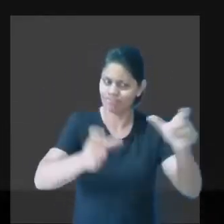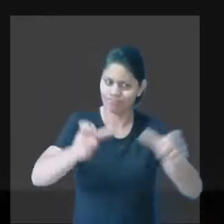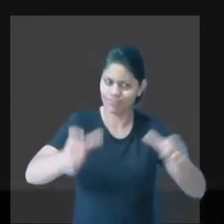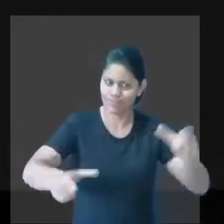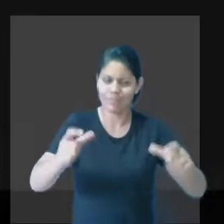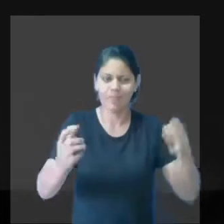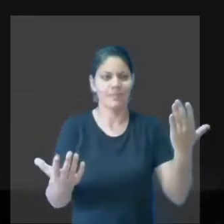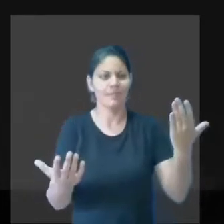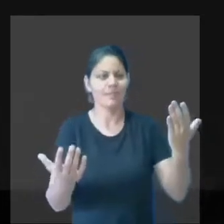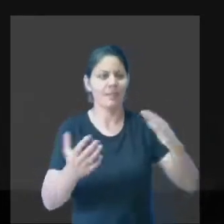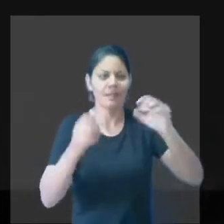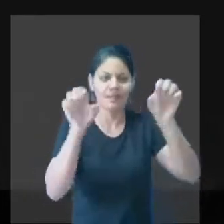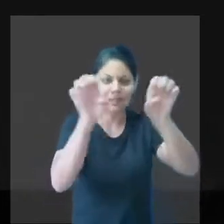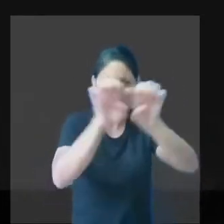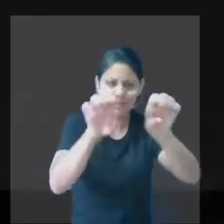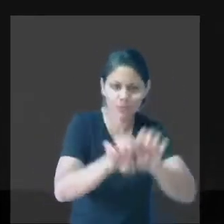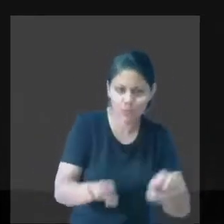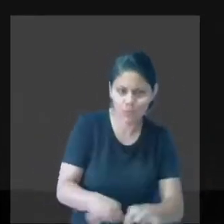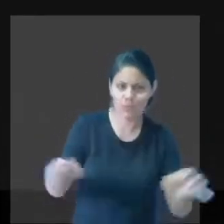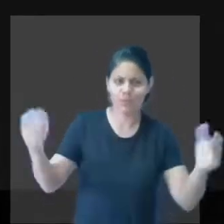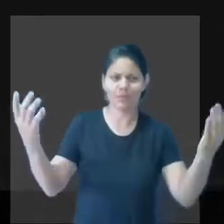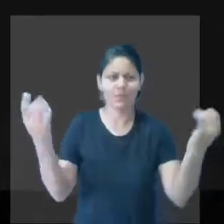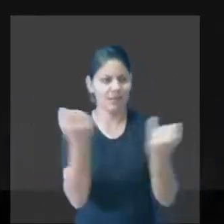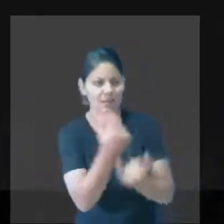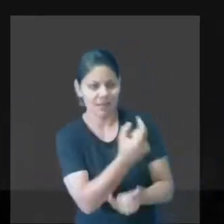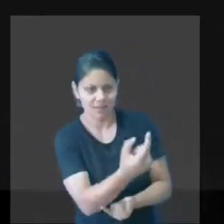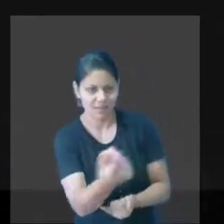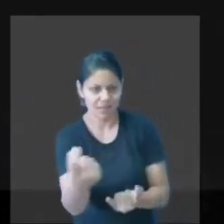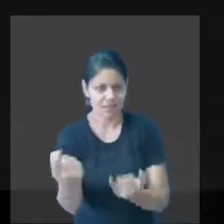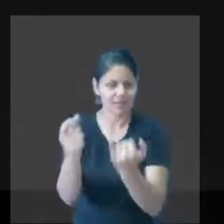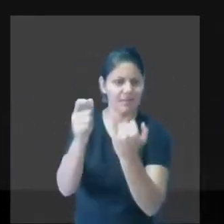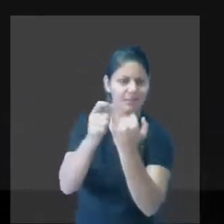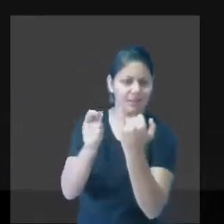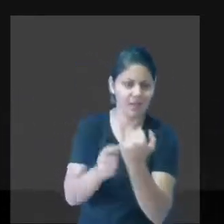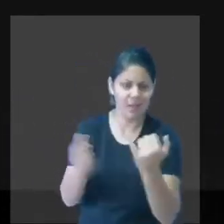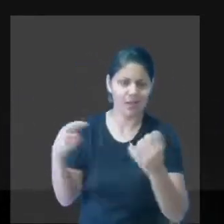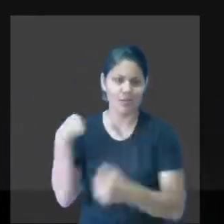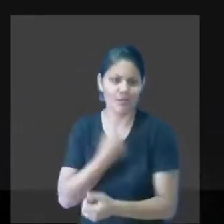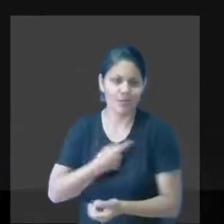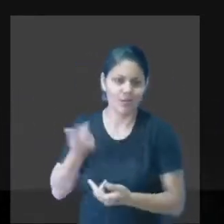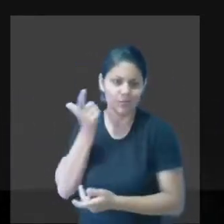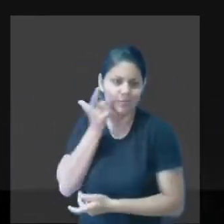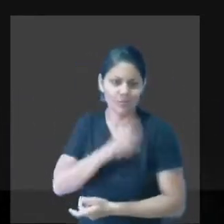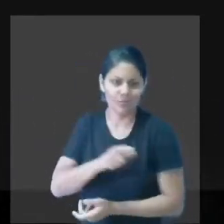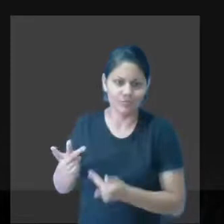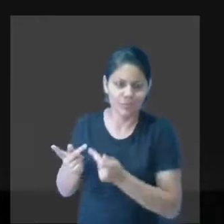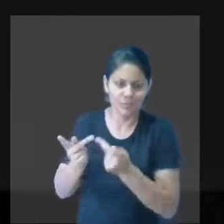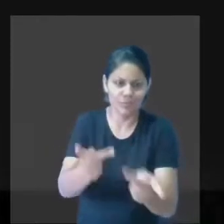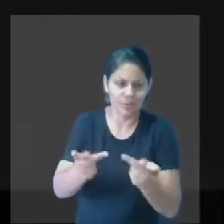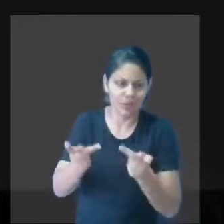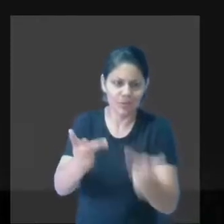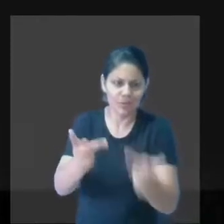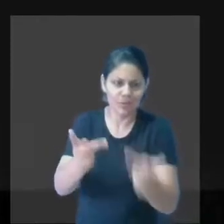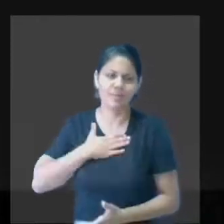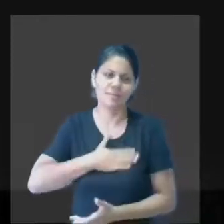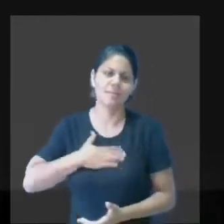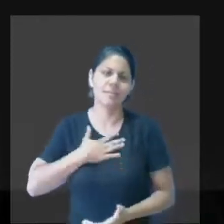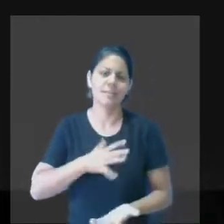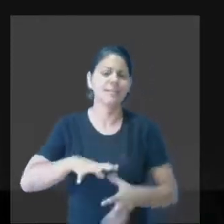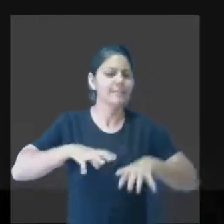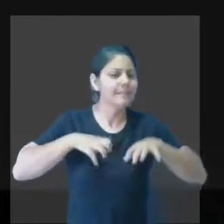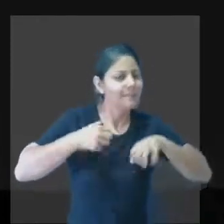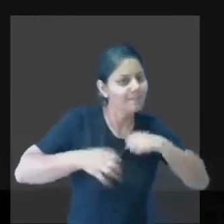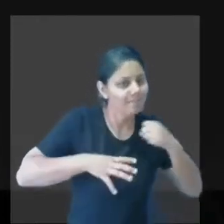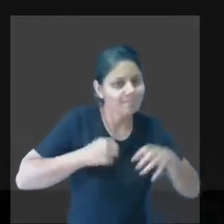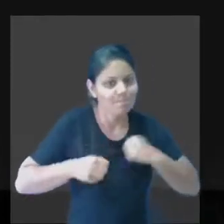nossos campi, lugares de referência, de fato, que nós gostamos de visitar, gostamos de estar. Então, por todo o esforço que